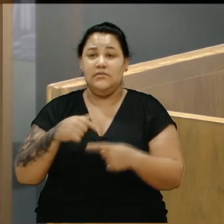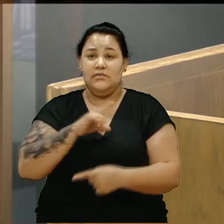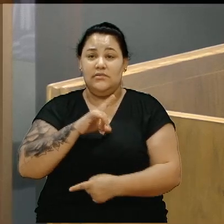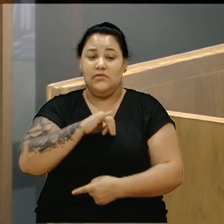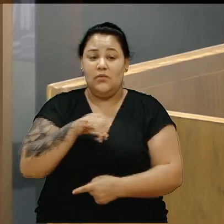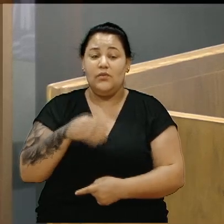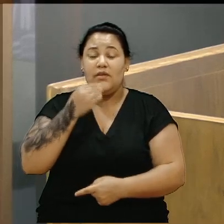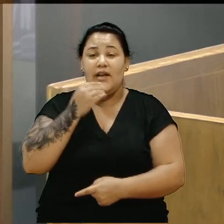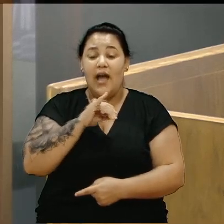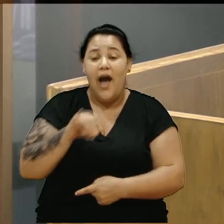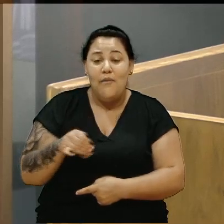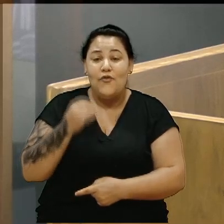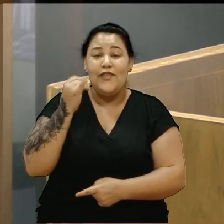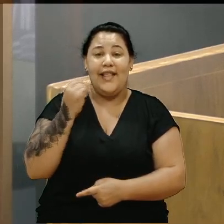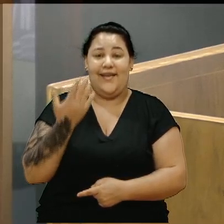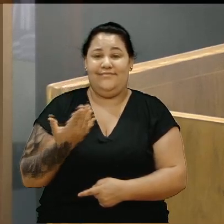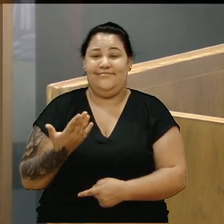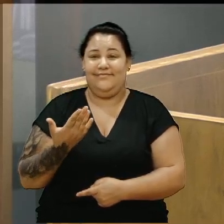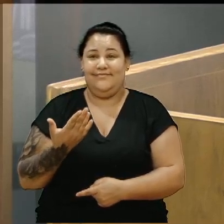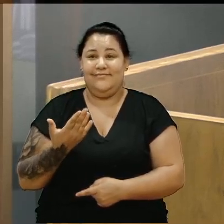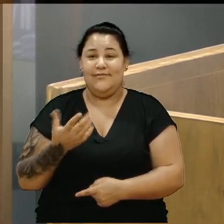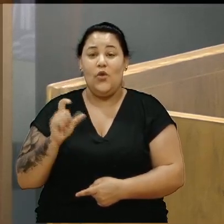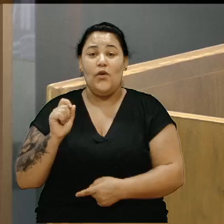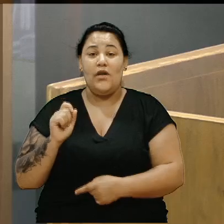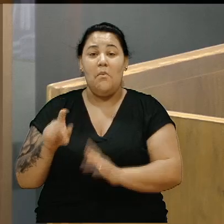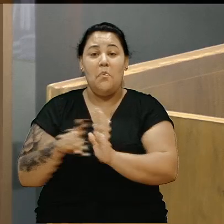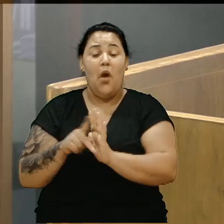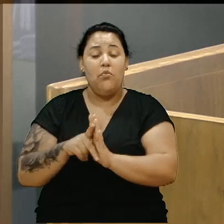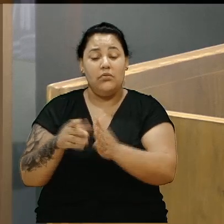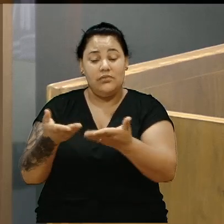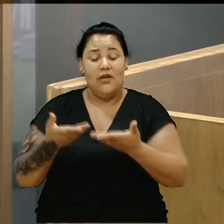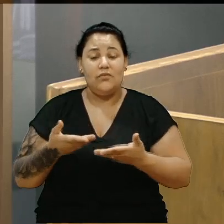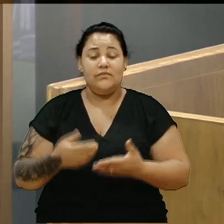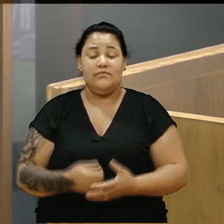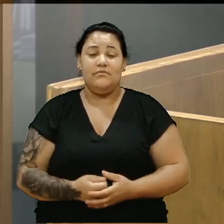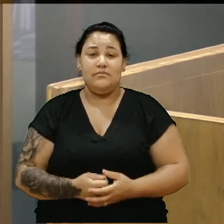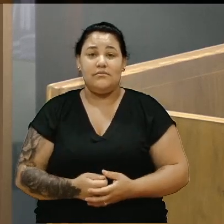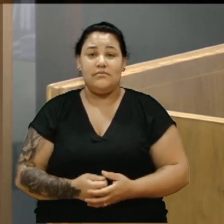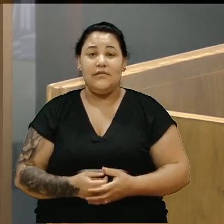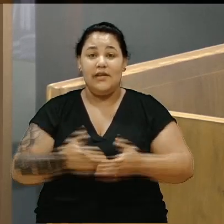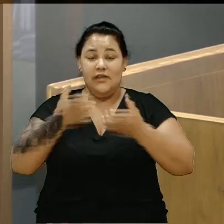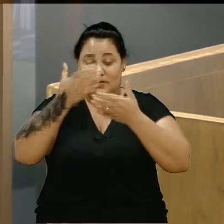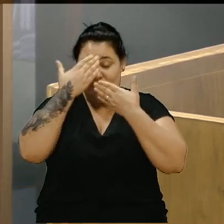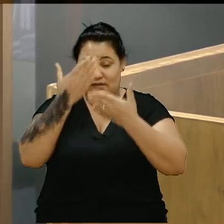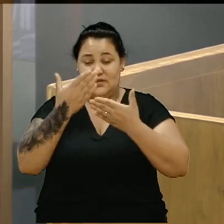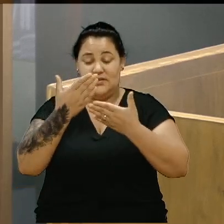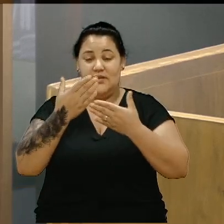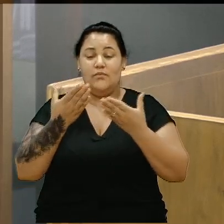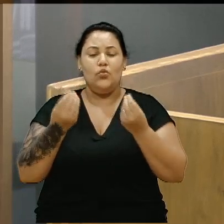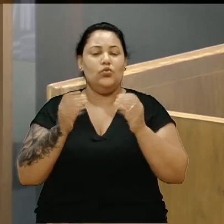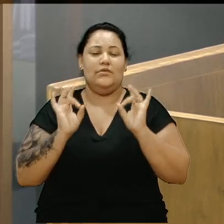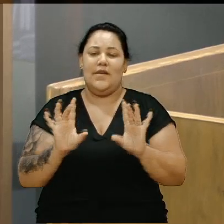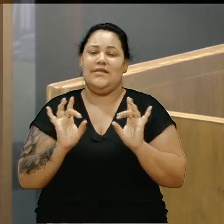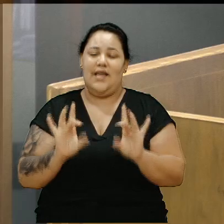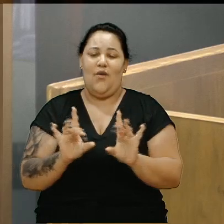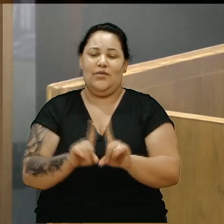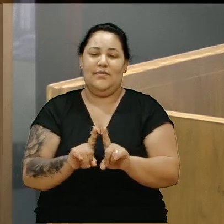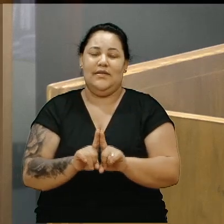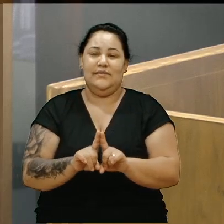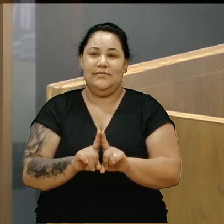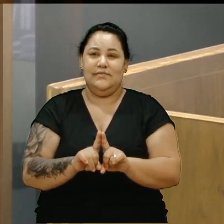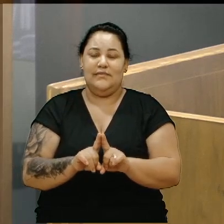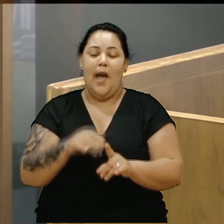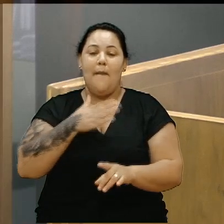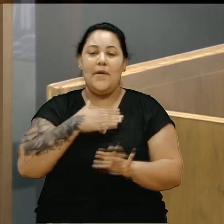de aproveitarmos aquilo que ele próprio nos deu. E eu quero fazer um agradecimento muito especial à